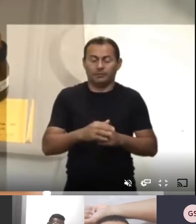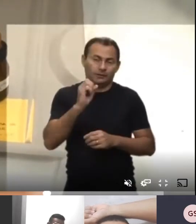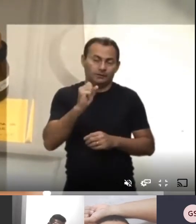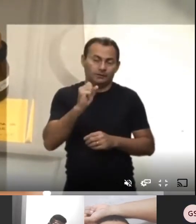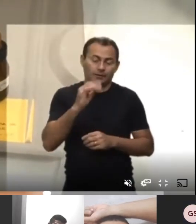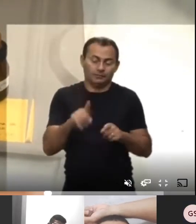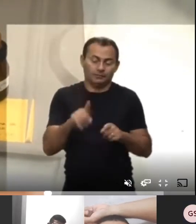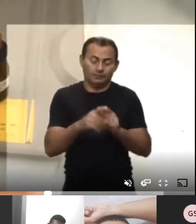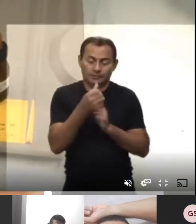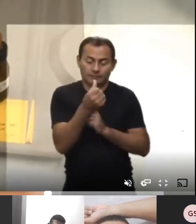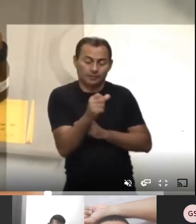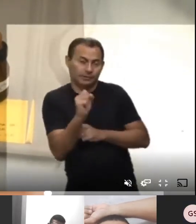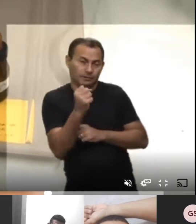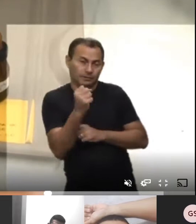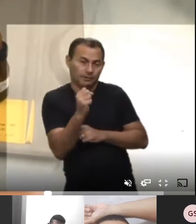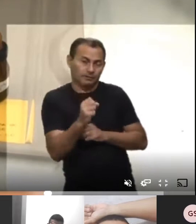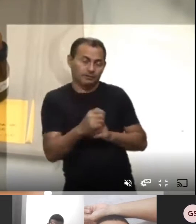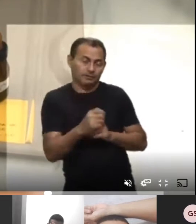becker.